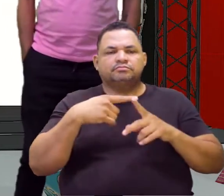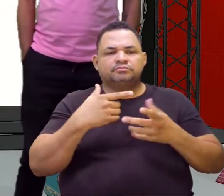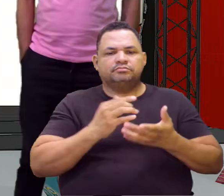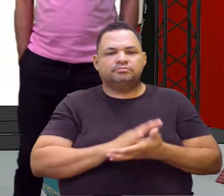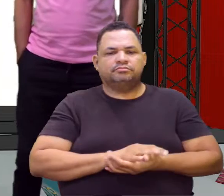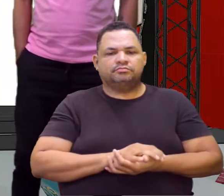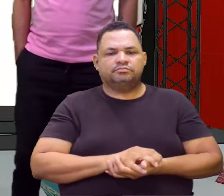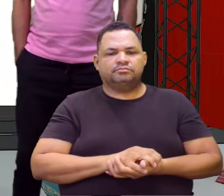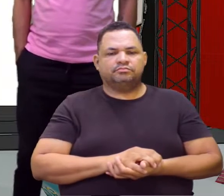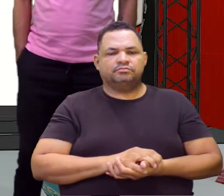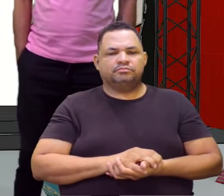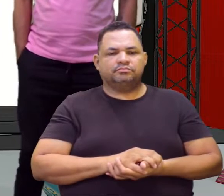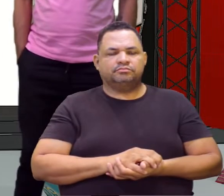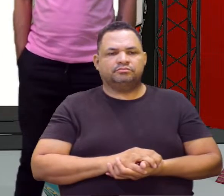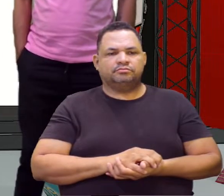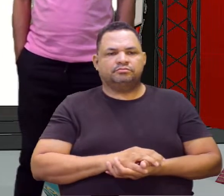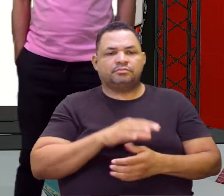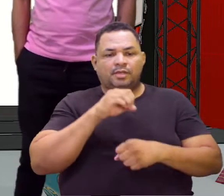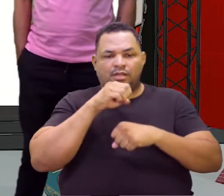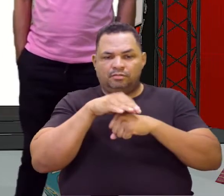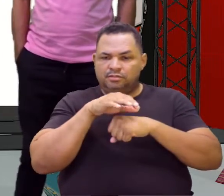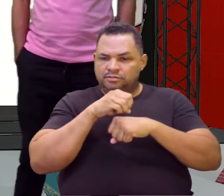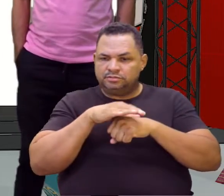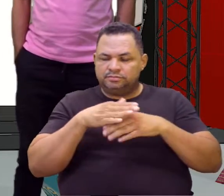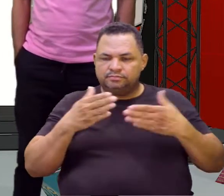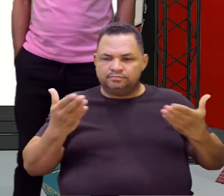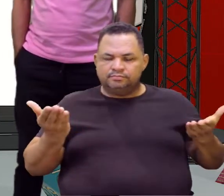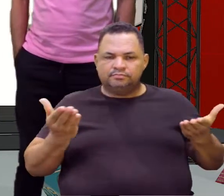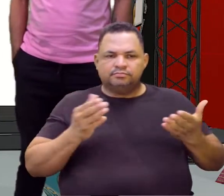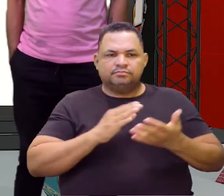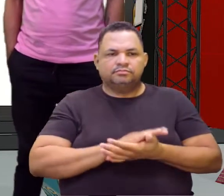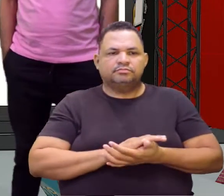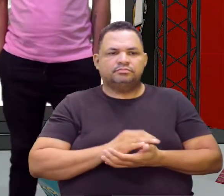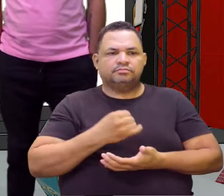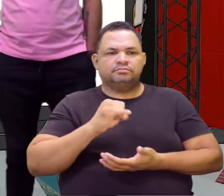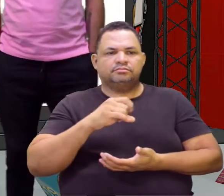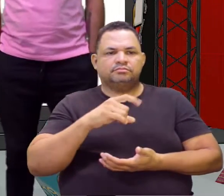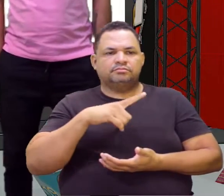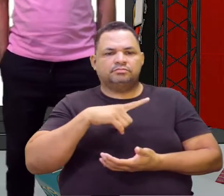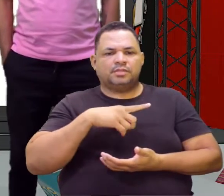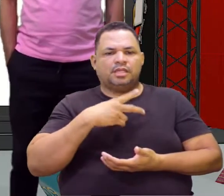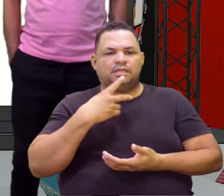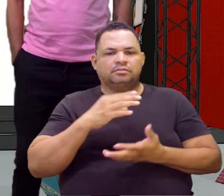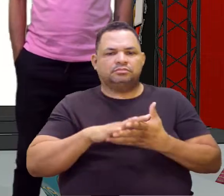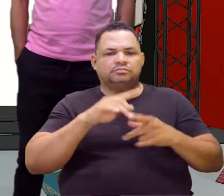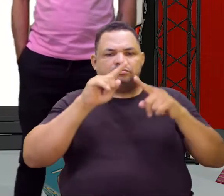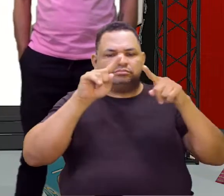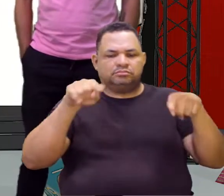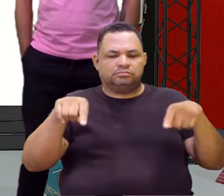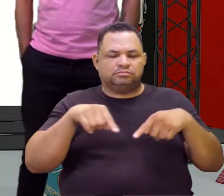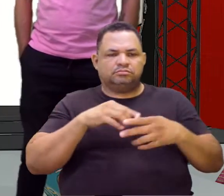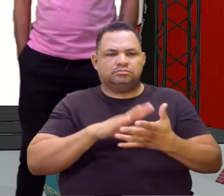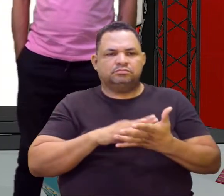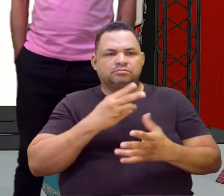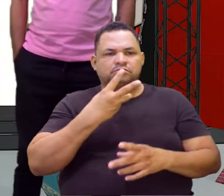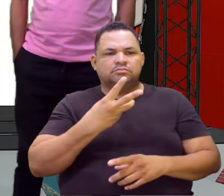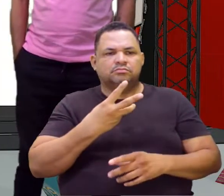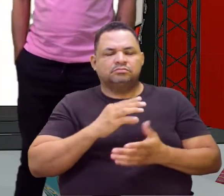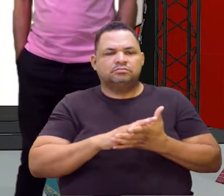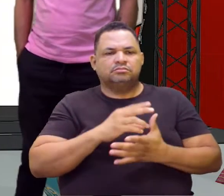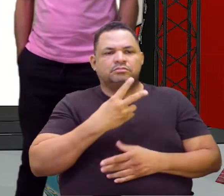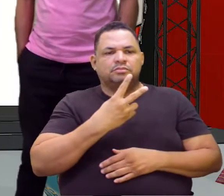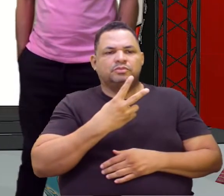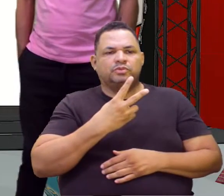só uma dica, vamos dizer assim, que se o triângulo tiver todos os lados iguais, só fazer 3 vezes o lado. Por exemplo, se o